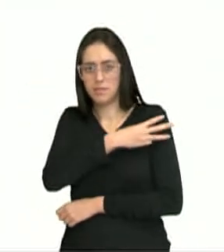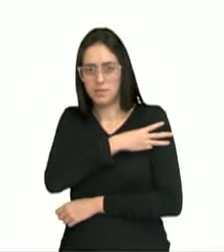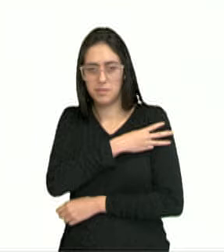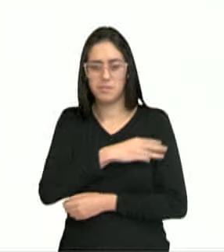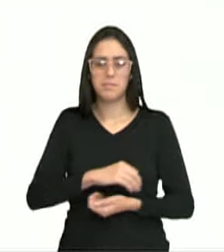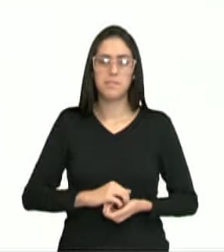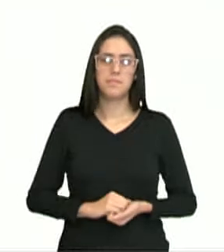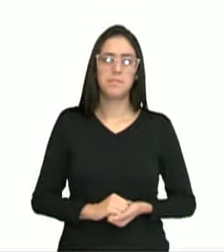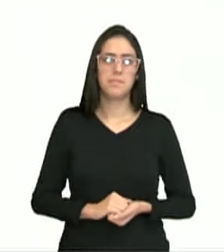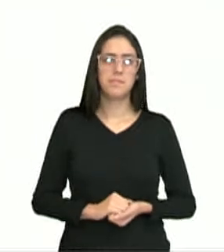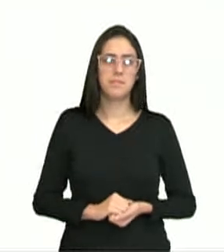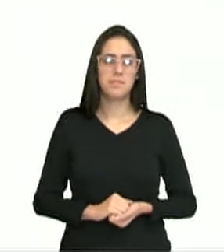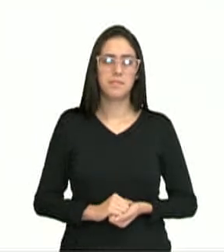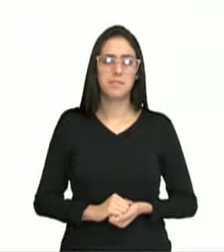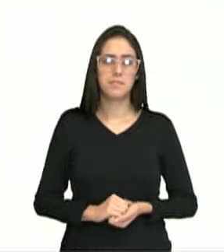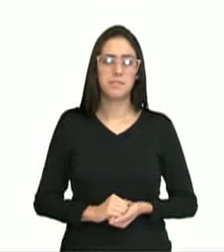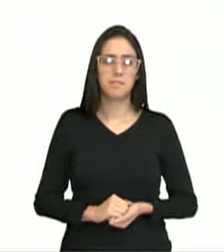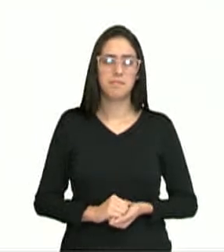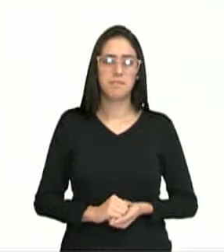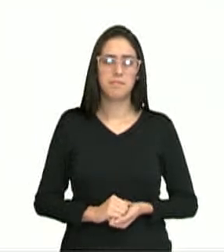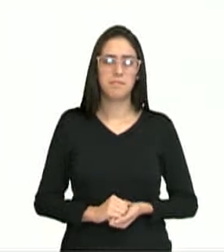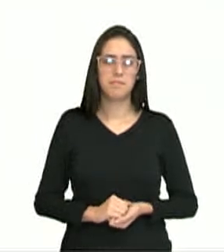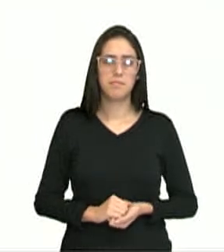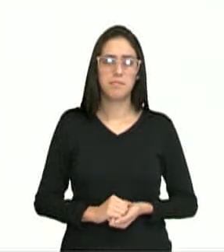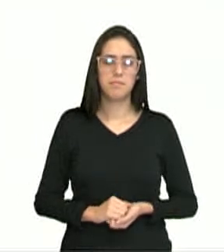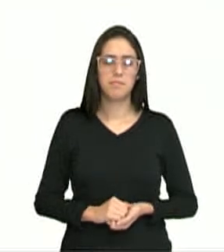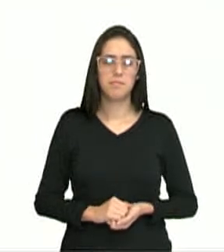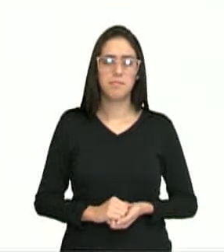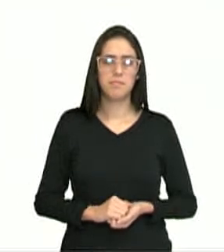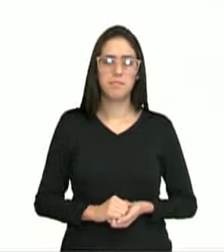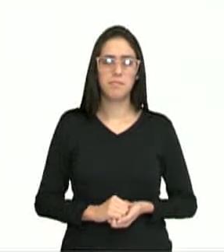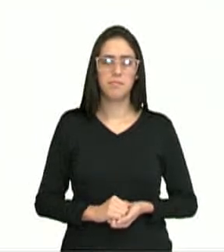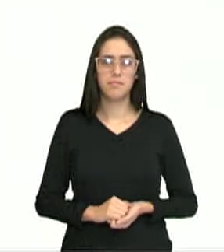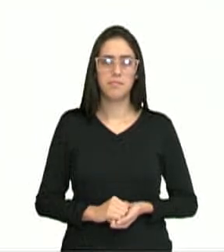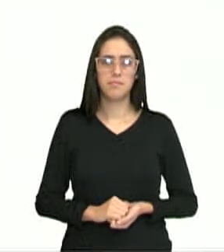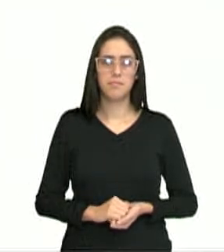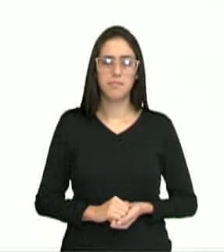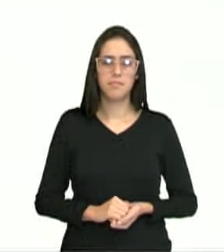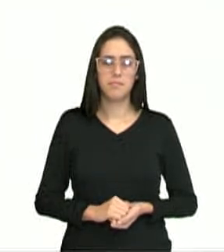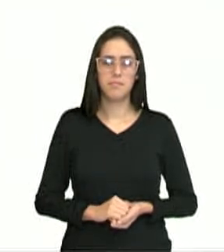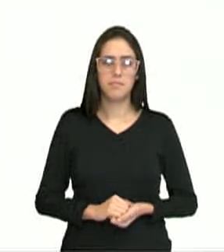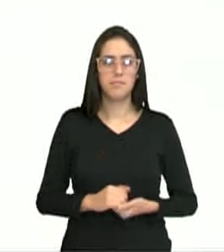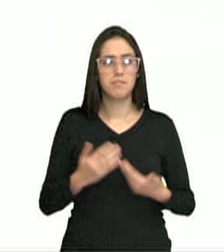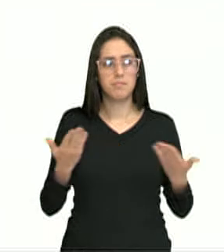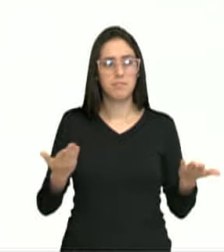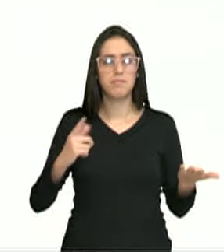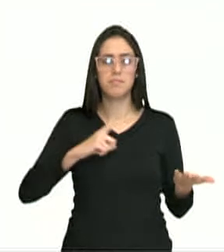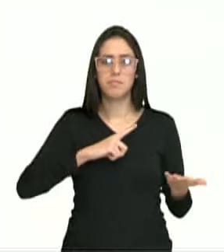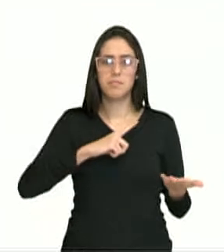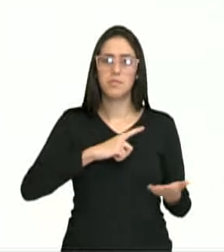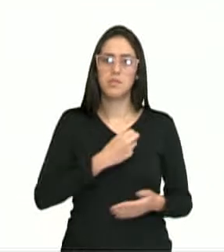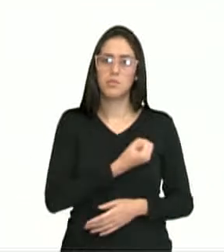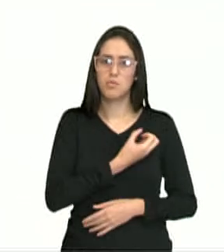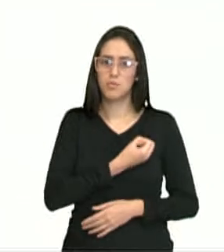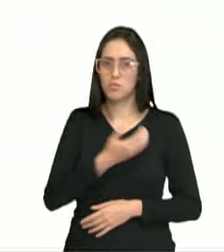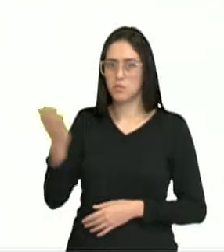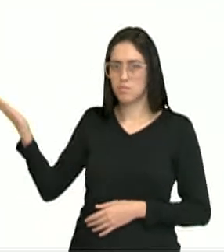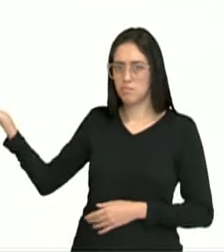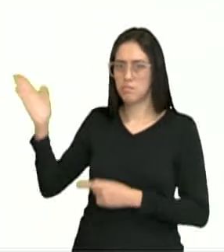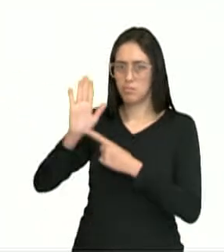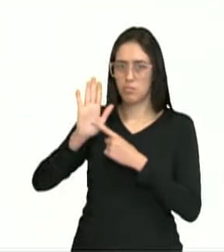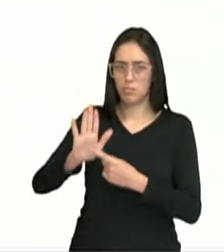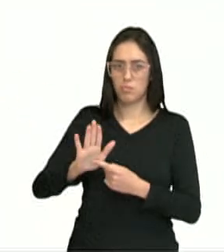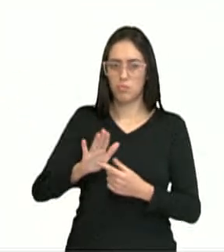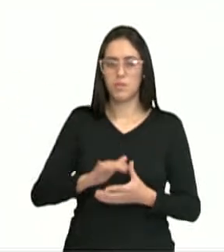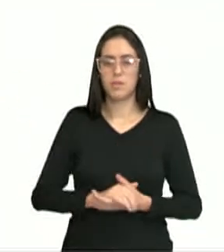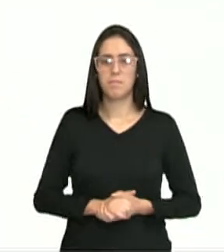Noveno grado, enfim. Usamos constantemente estes números. E aqui, né, só uma representação